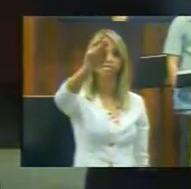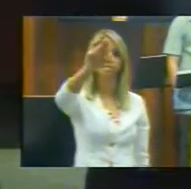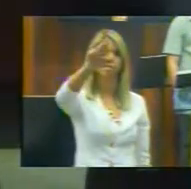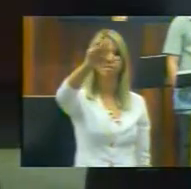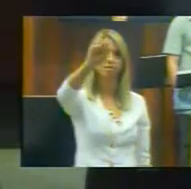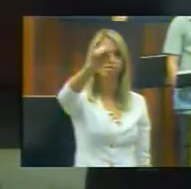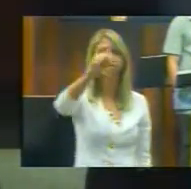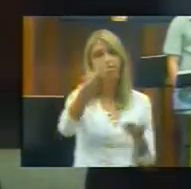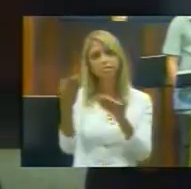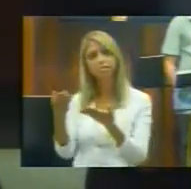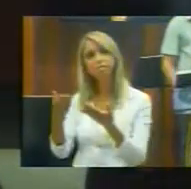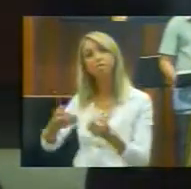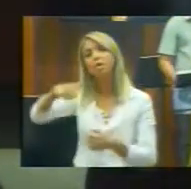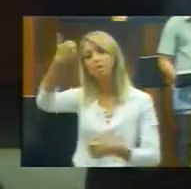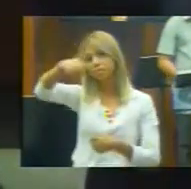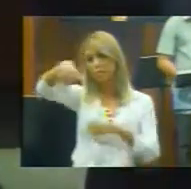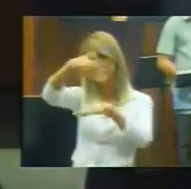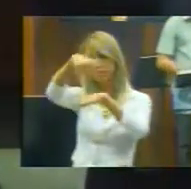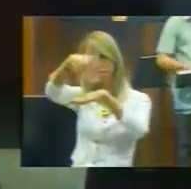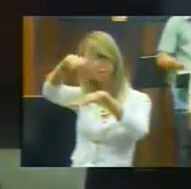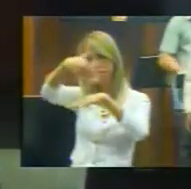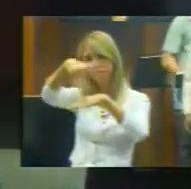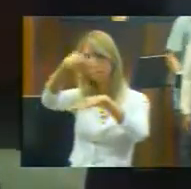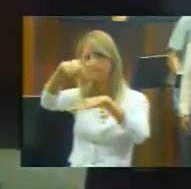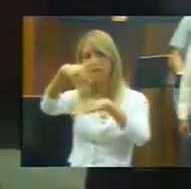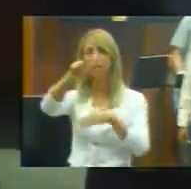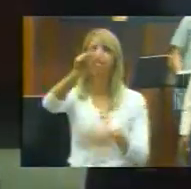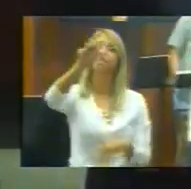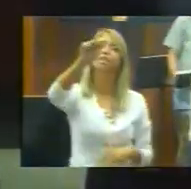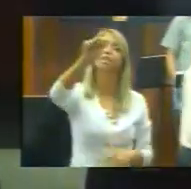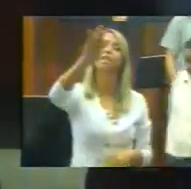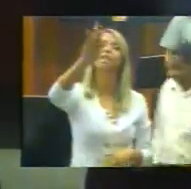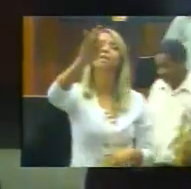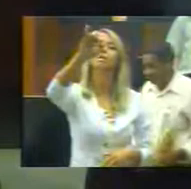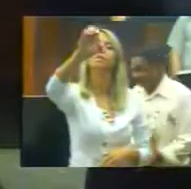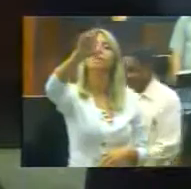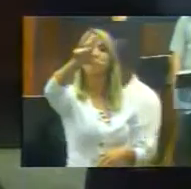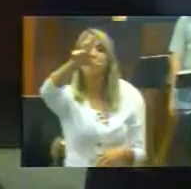O primeiro secretário, Gabriel Almeida.